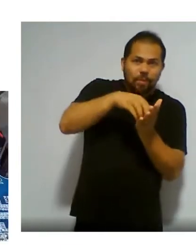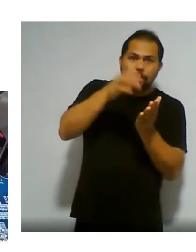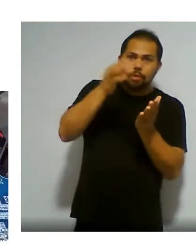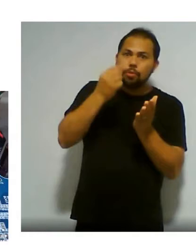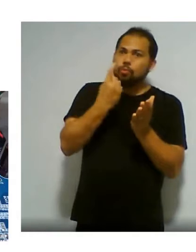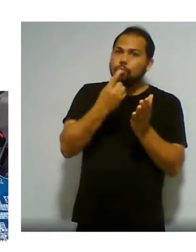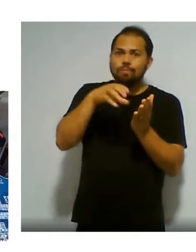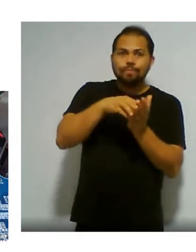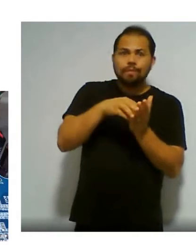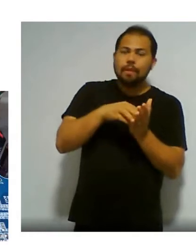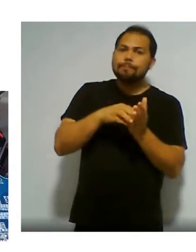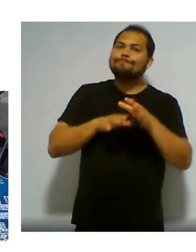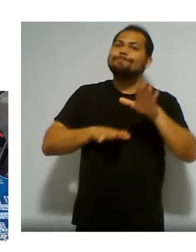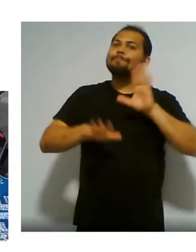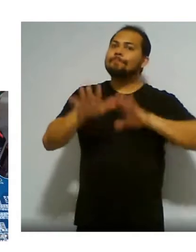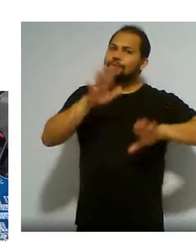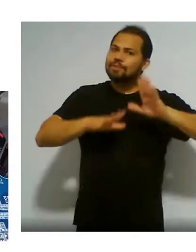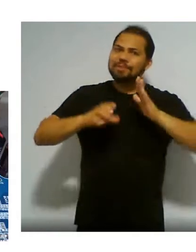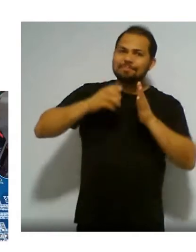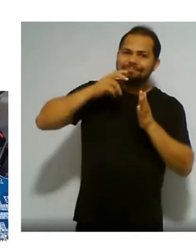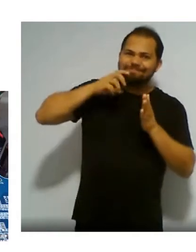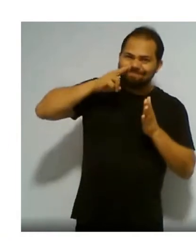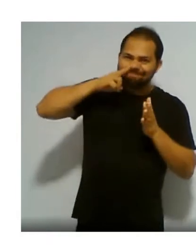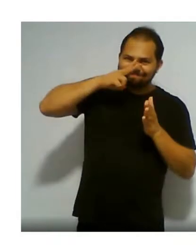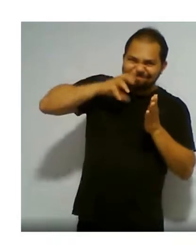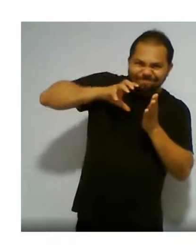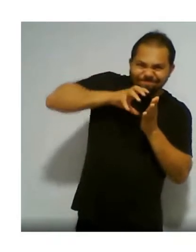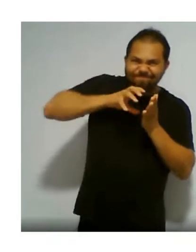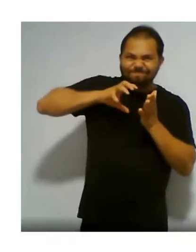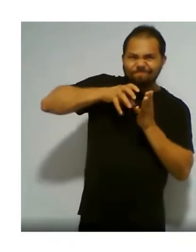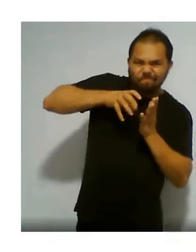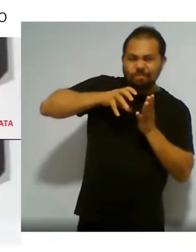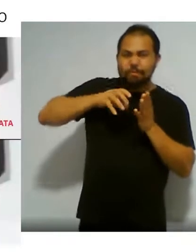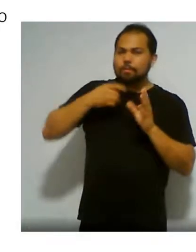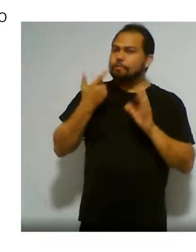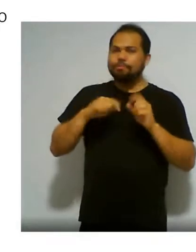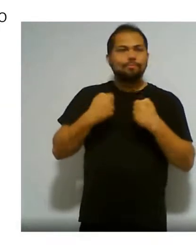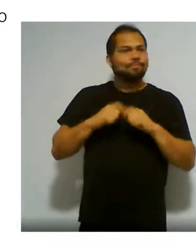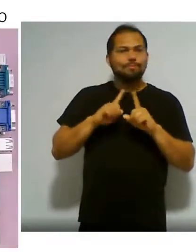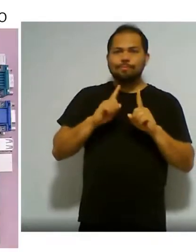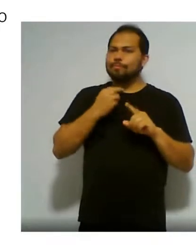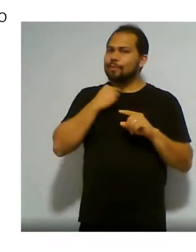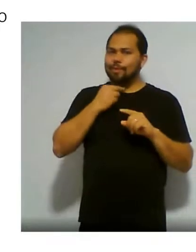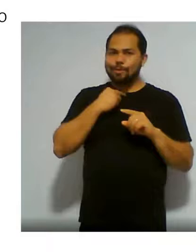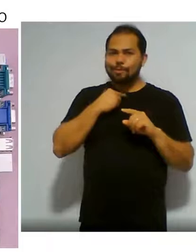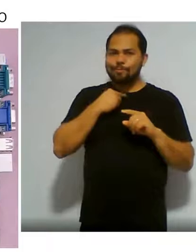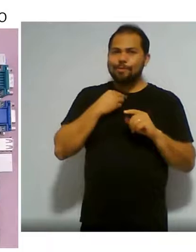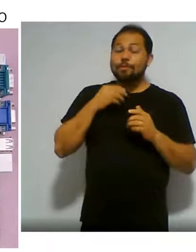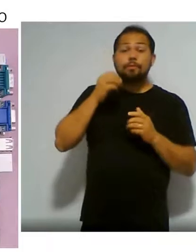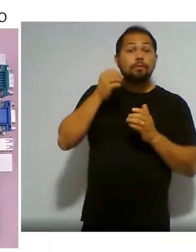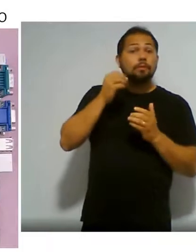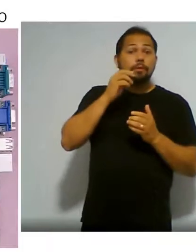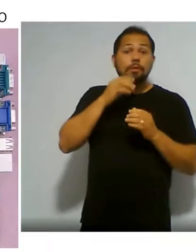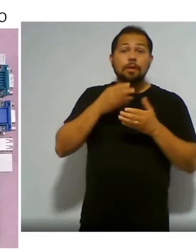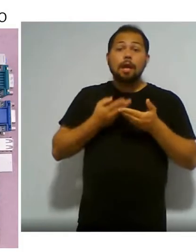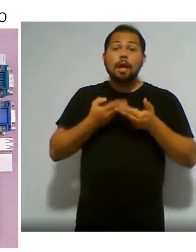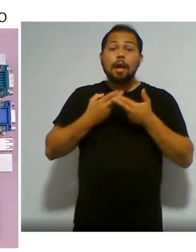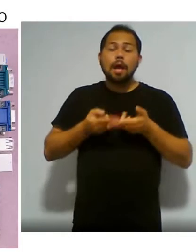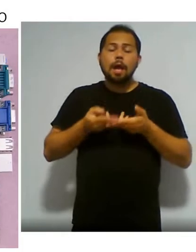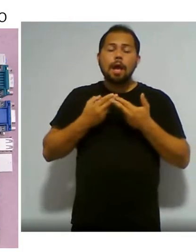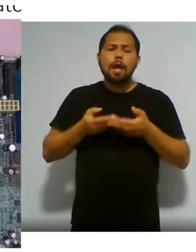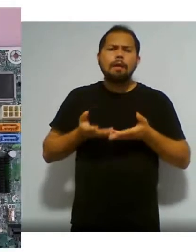não forçar e entortar um pino desse aqui e acabar danificando sua placa-mãe. Então se vocês olharem aqui na nossa placa-mãe,